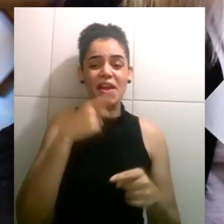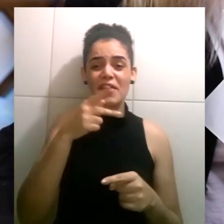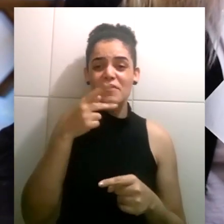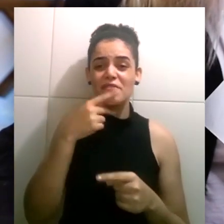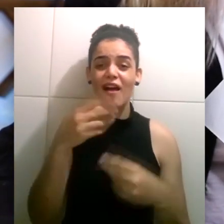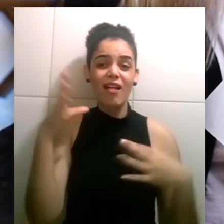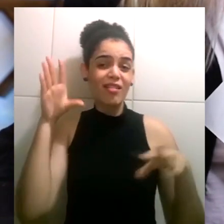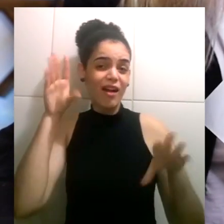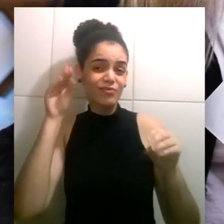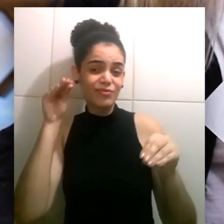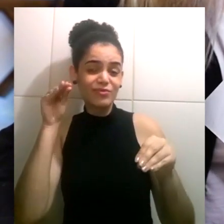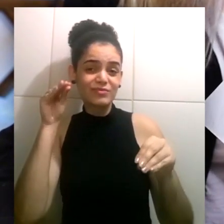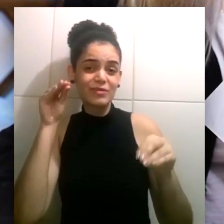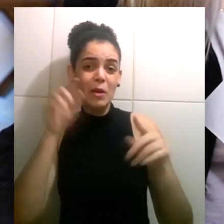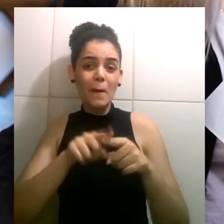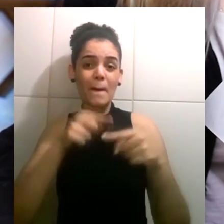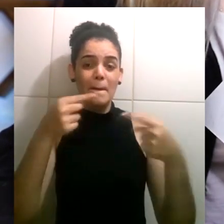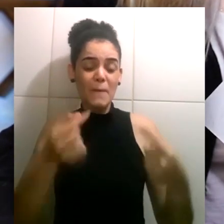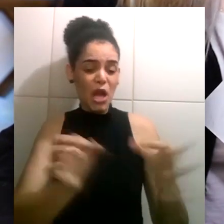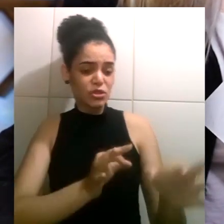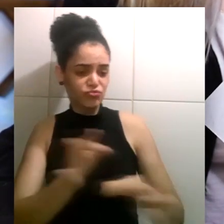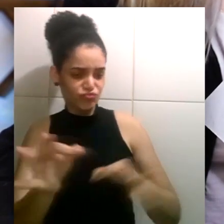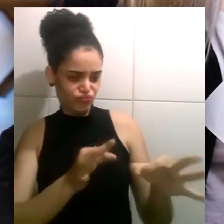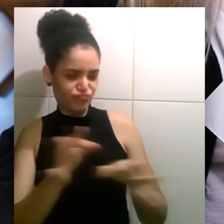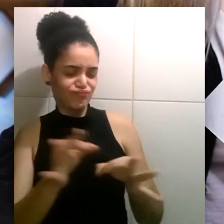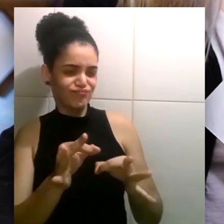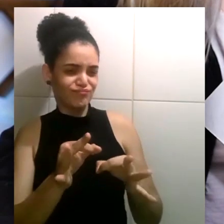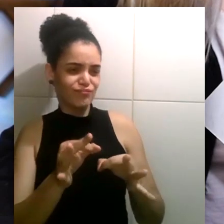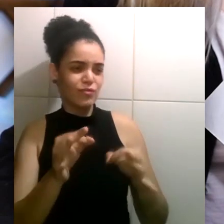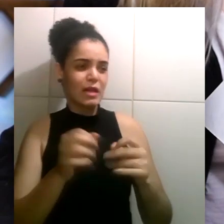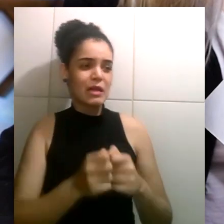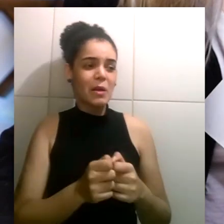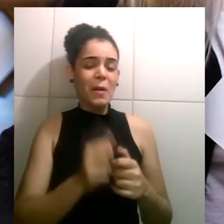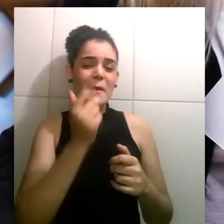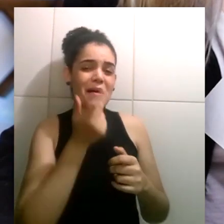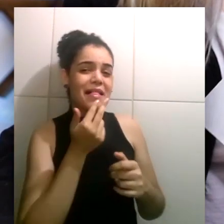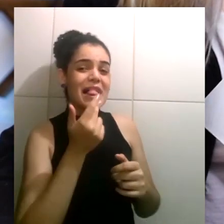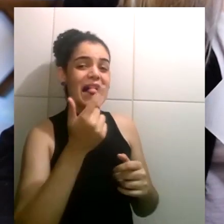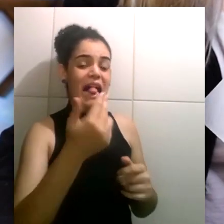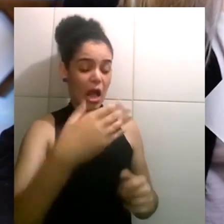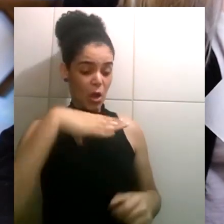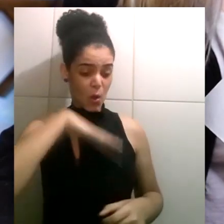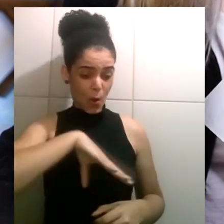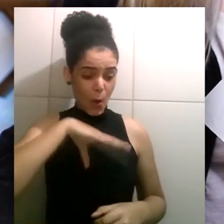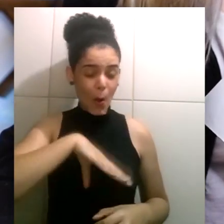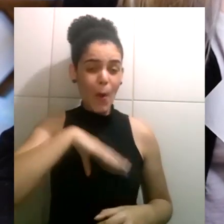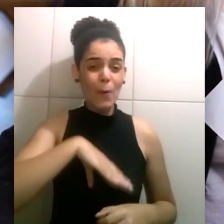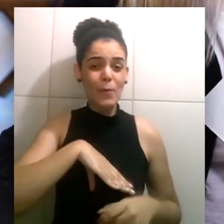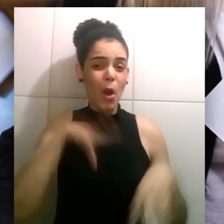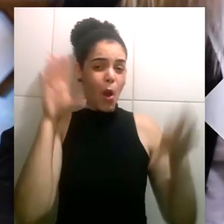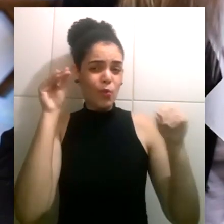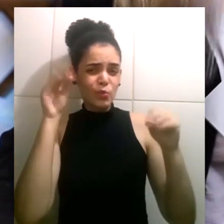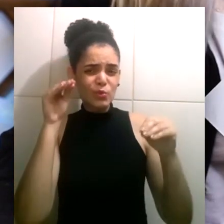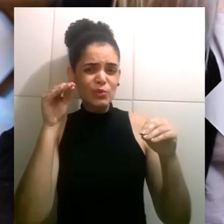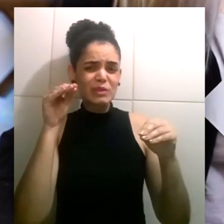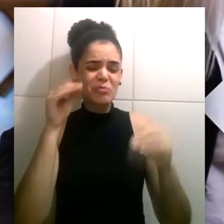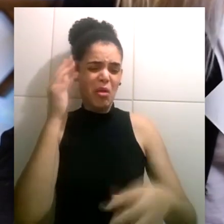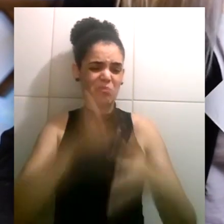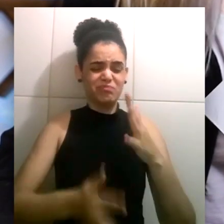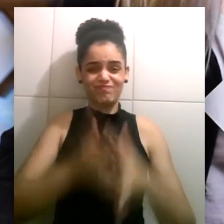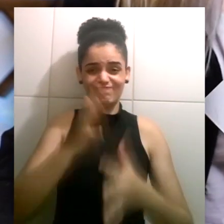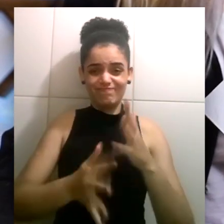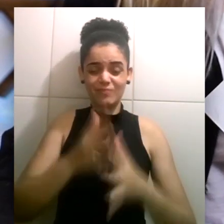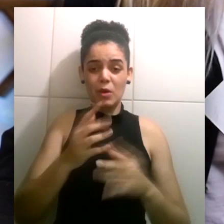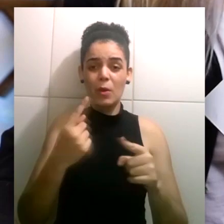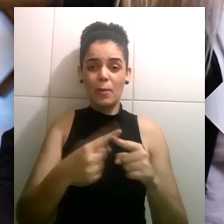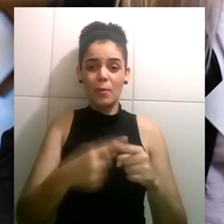espanhol. Mas na hora de você fazer um projeto de coaching pra pronúncia no português, o espanhol às vezes atrapalha. É mesmo? Porque a